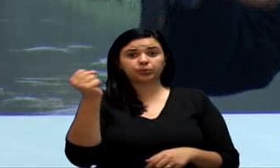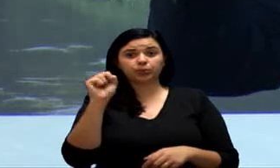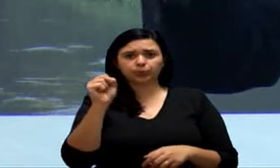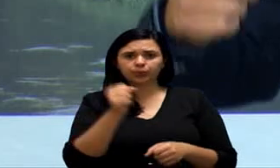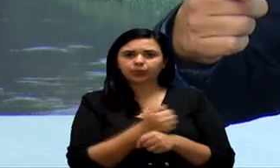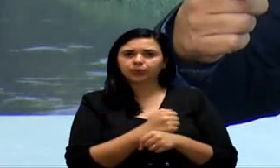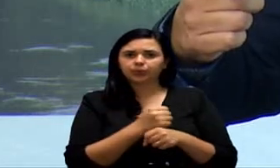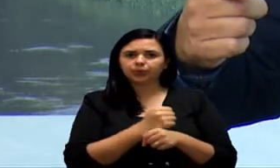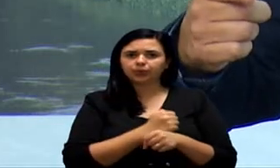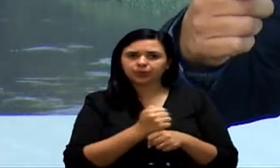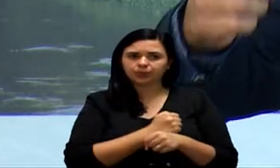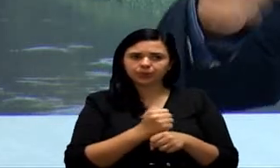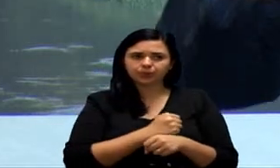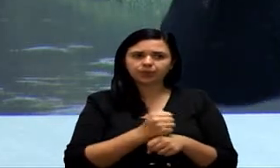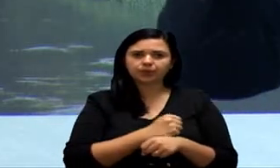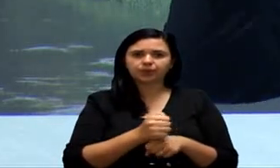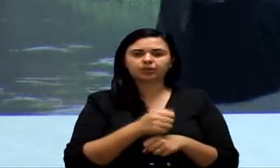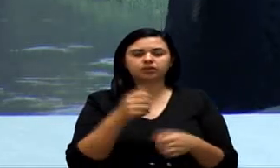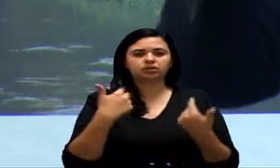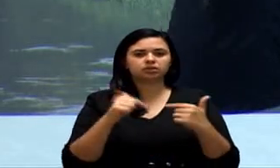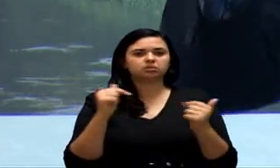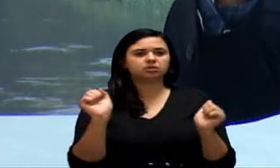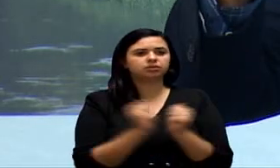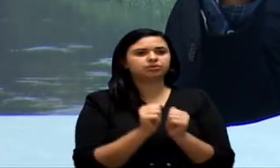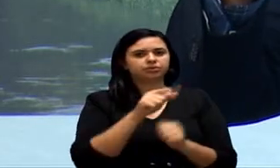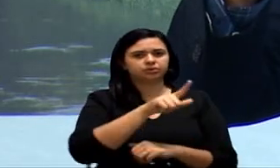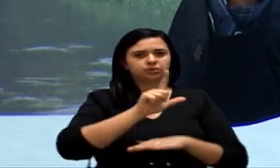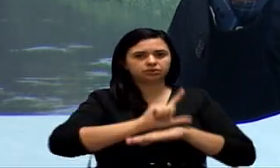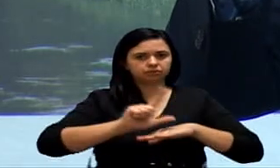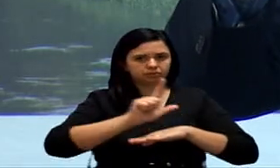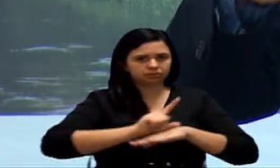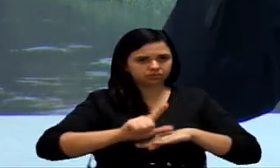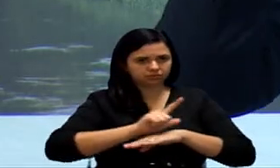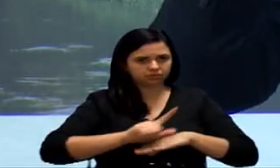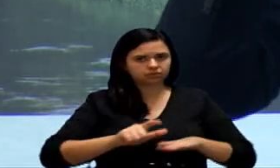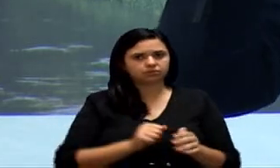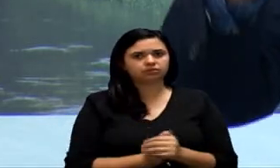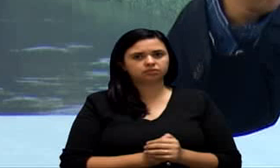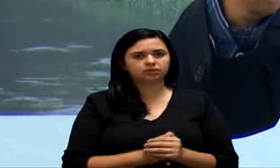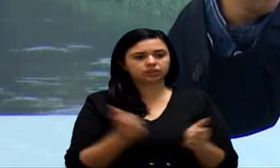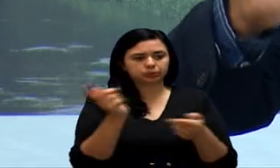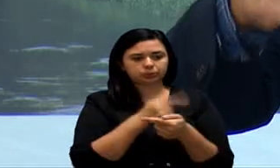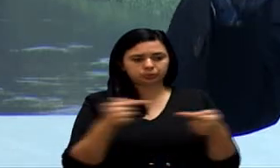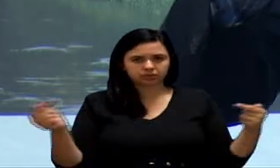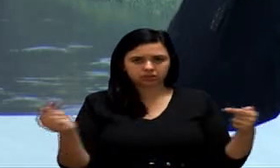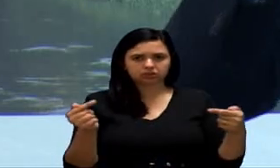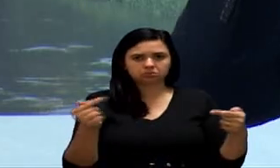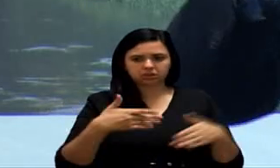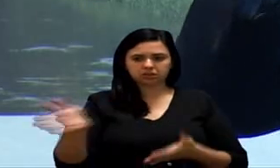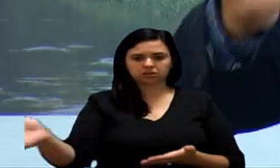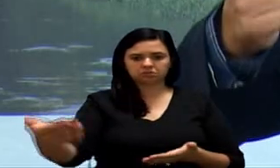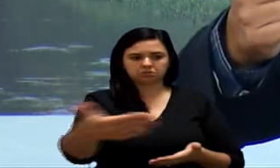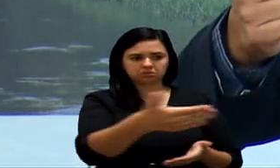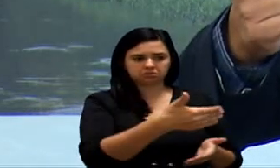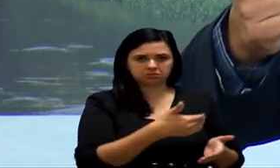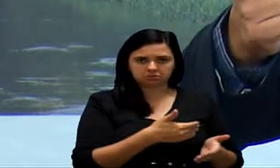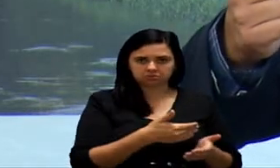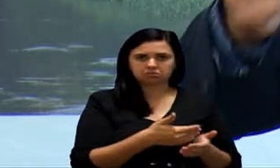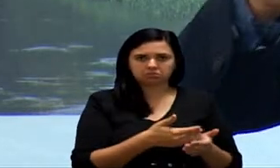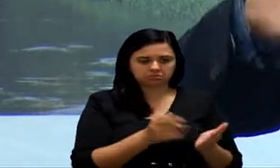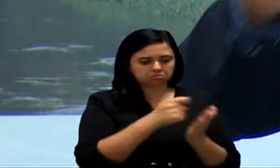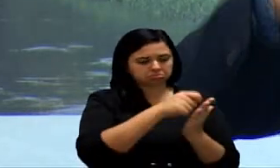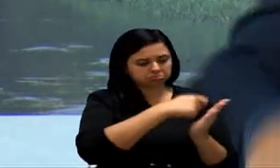com ele, nunca aconteceu um acidente. E olha a força do comerciante, Yara. Em apenas uma semana, ele recolheu 2.500